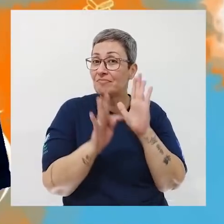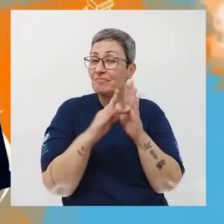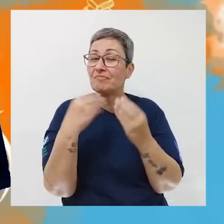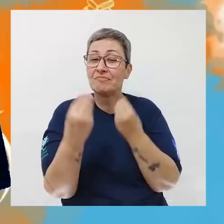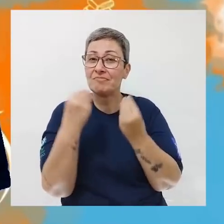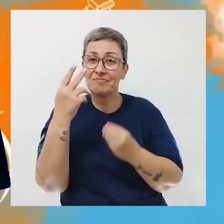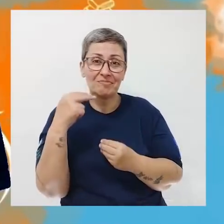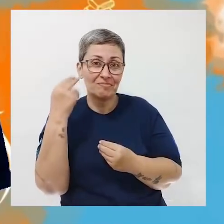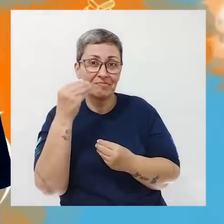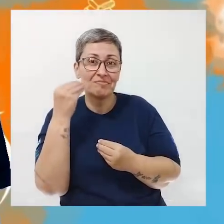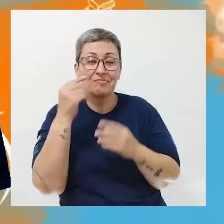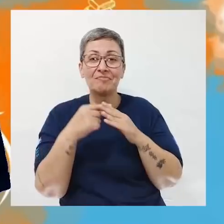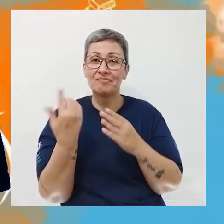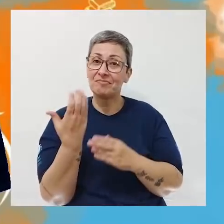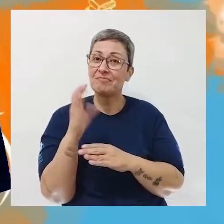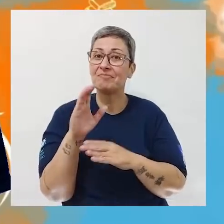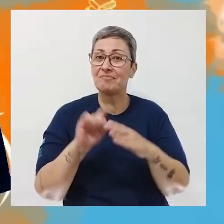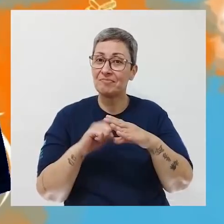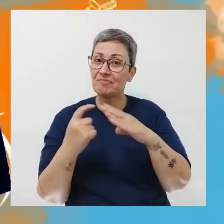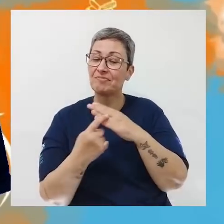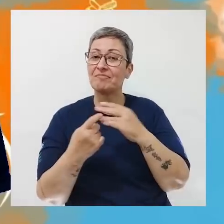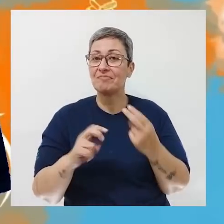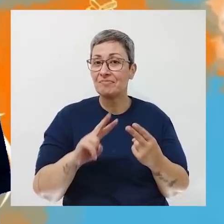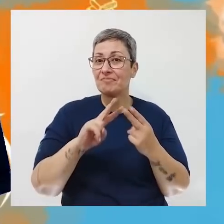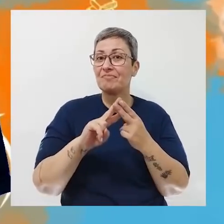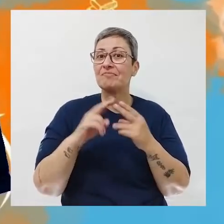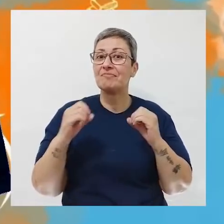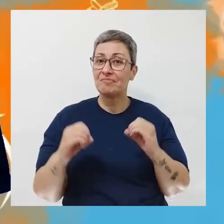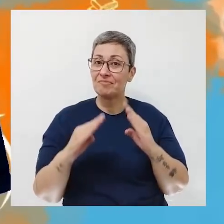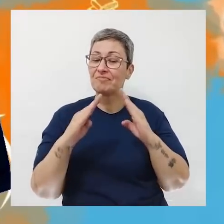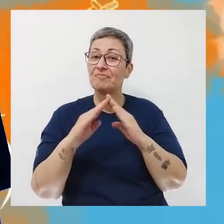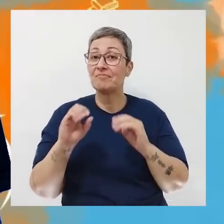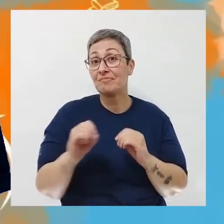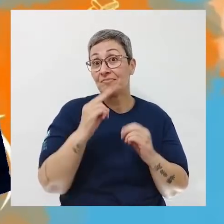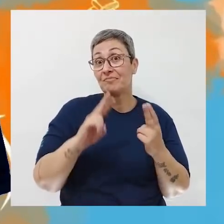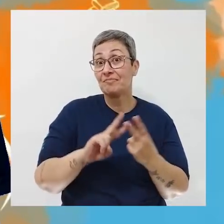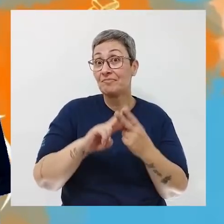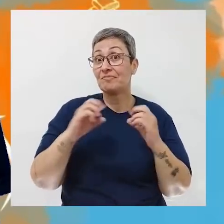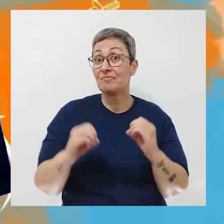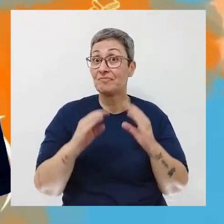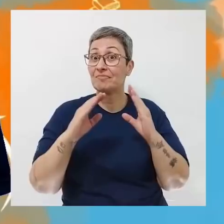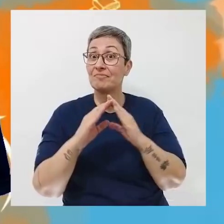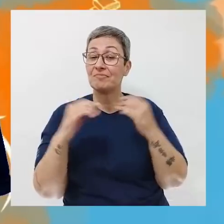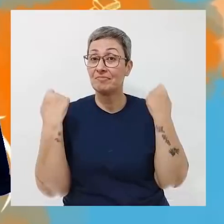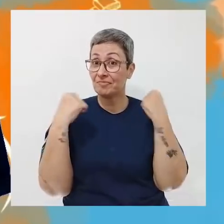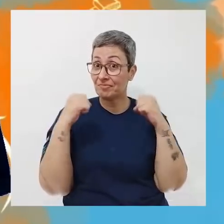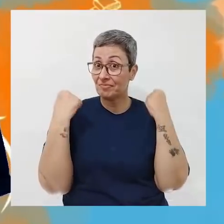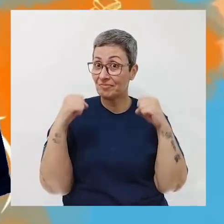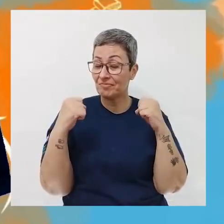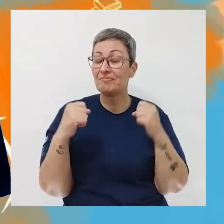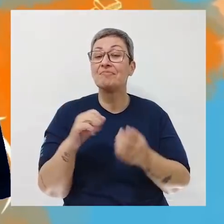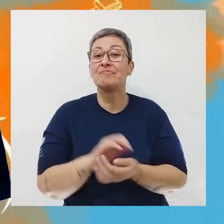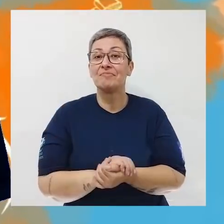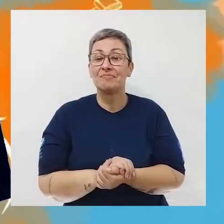dizendo como foi essa experiência e postar nas redes sociais com a hashtag Saberes em Casa ou com a hashtag Saberes em Casa